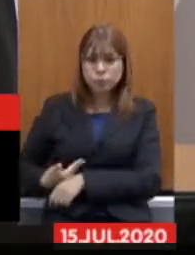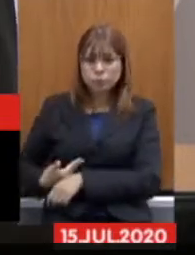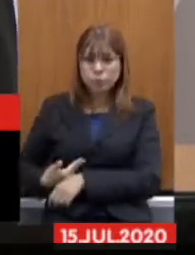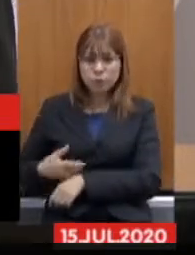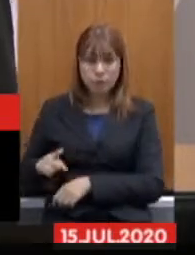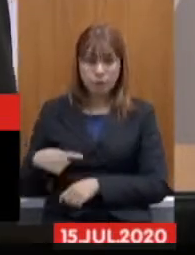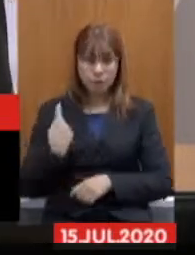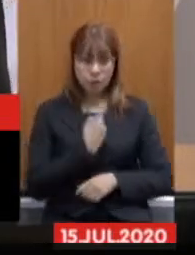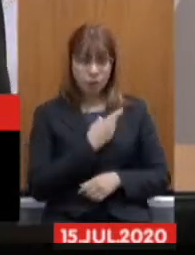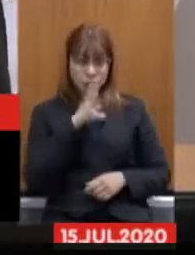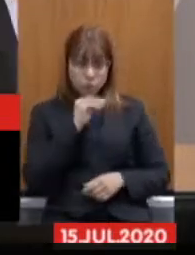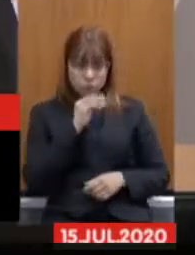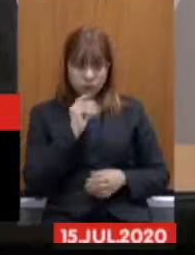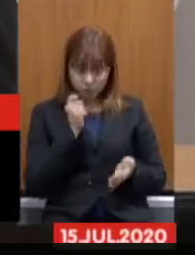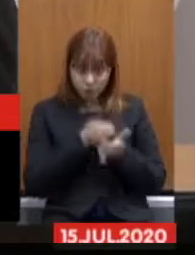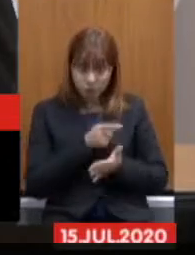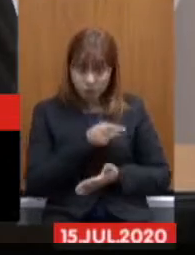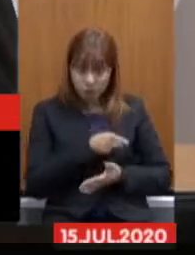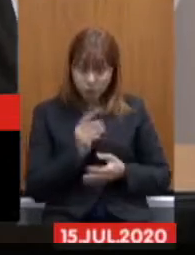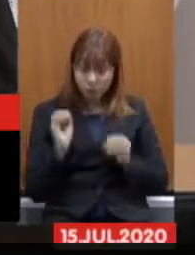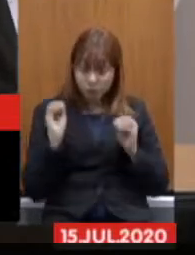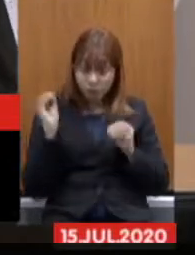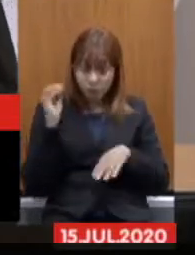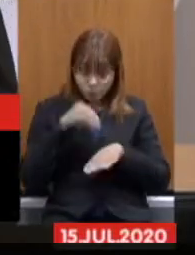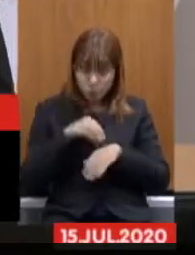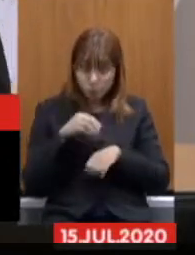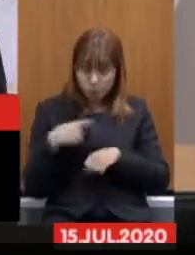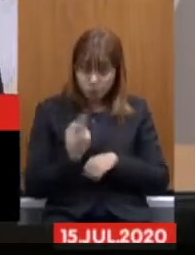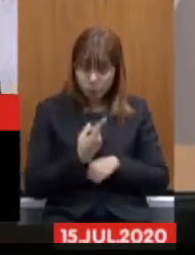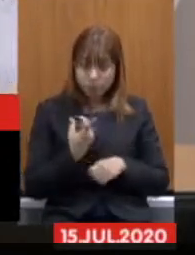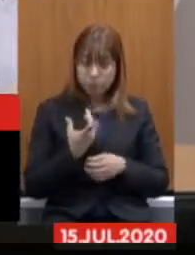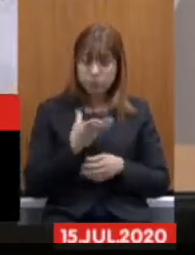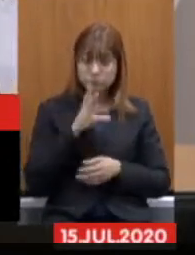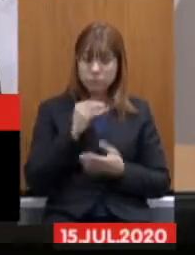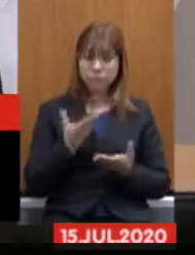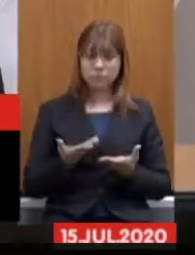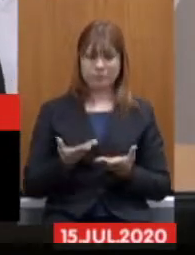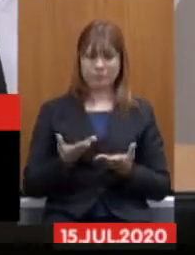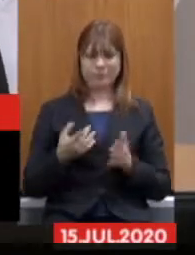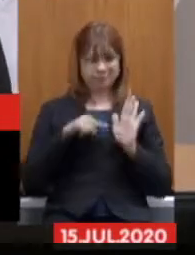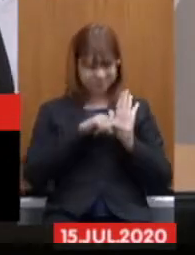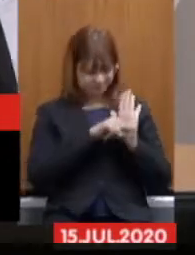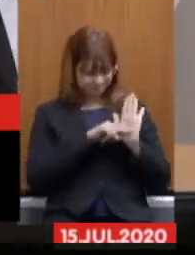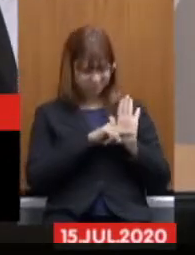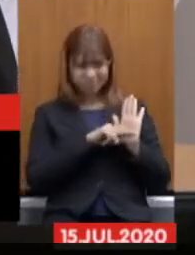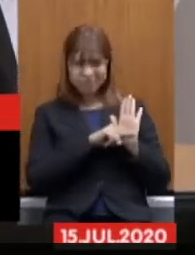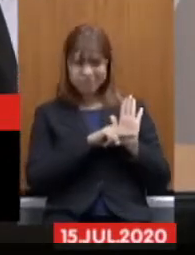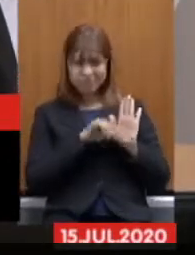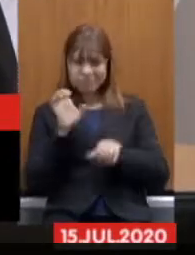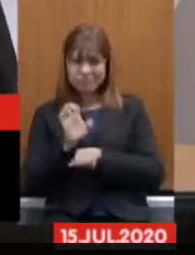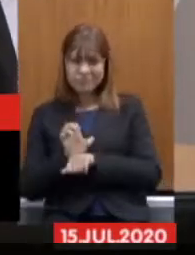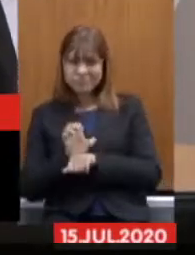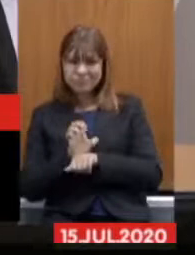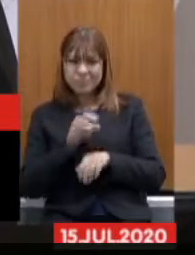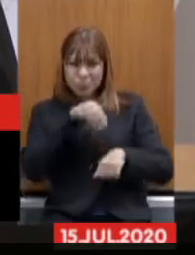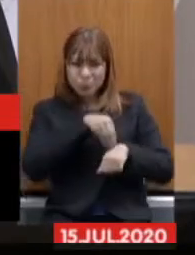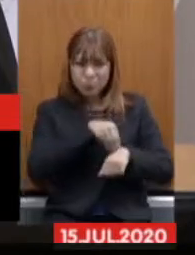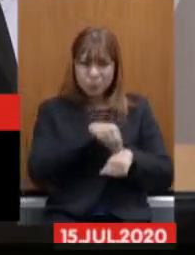as senhoras deputadas e senhores deputados o déficit do estado não foi feito pelos servidores